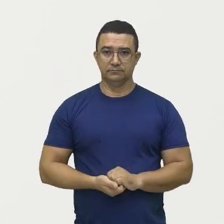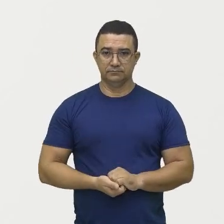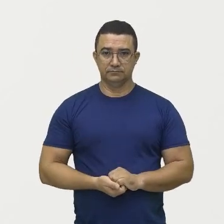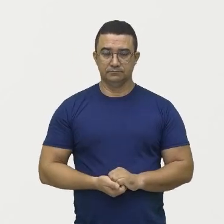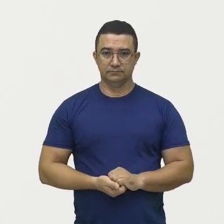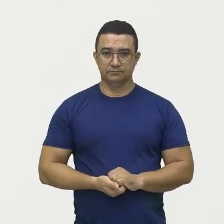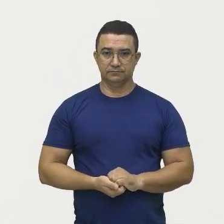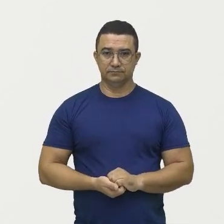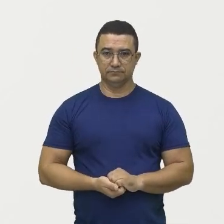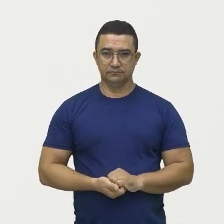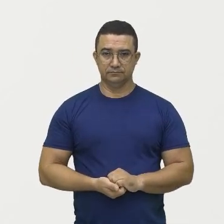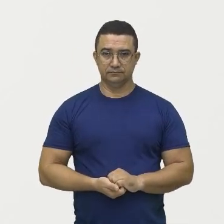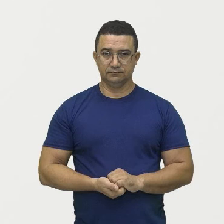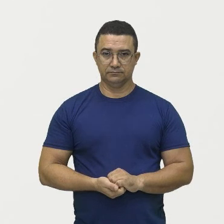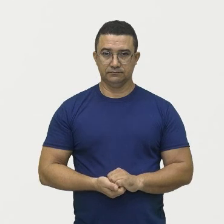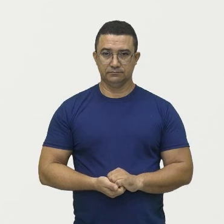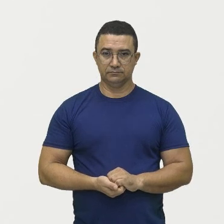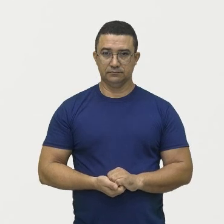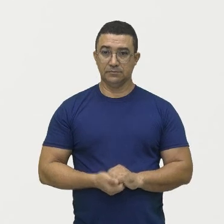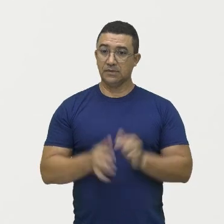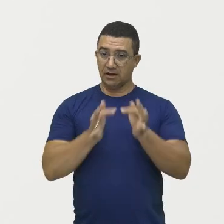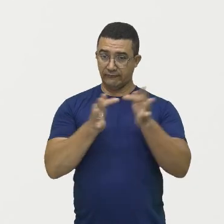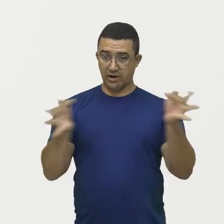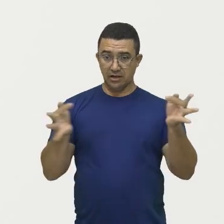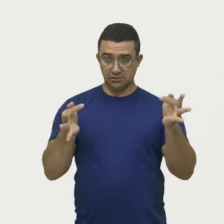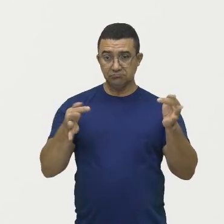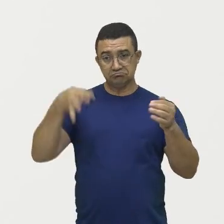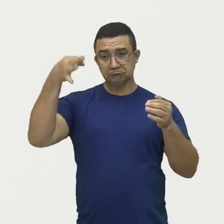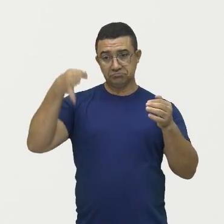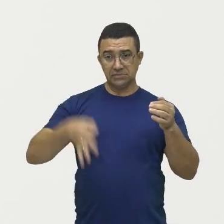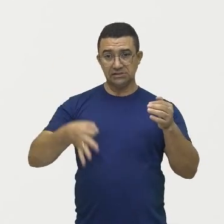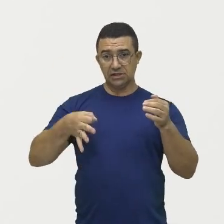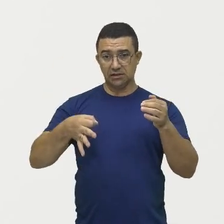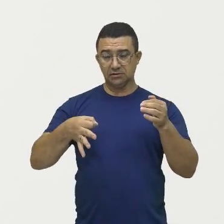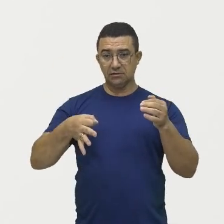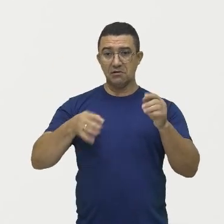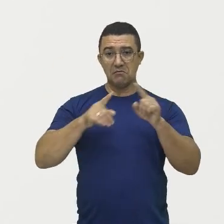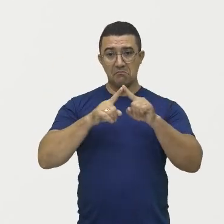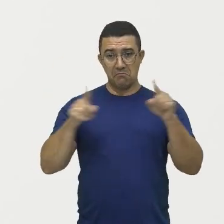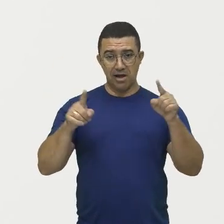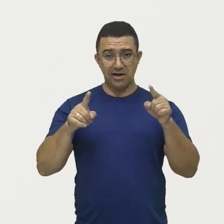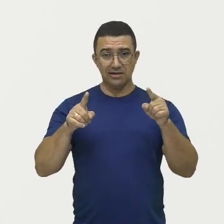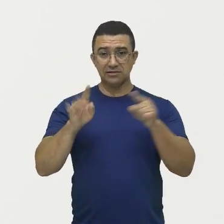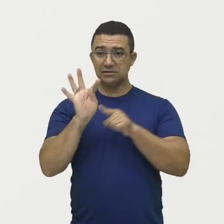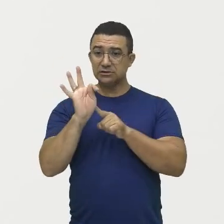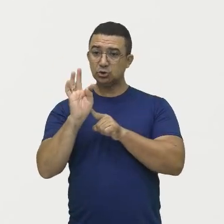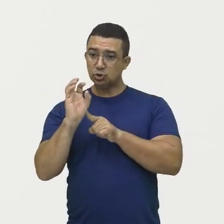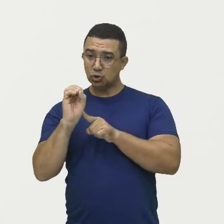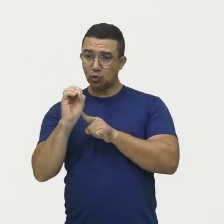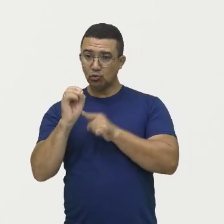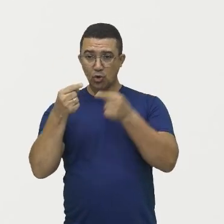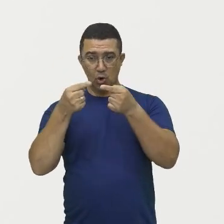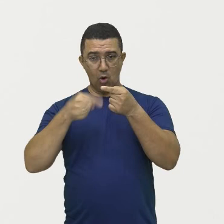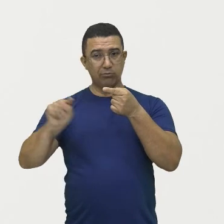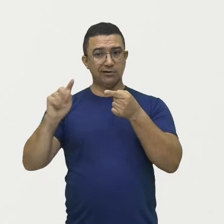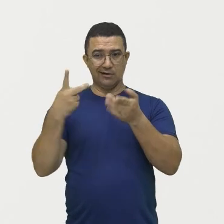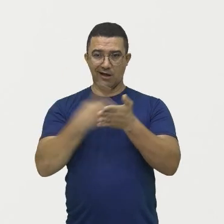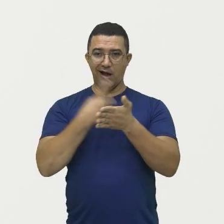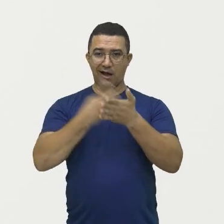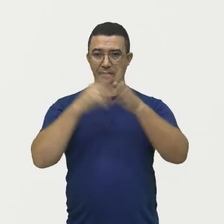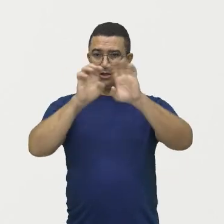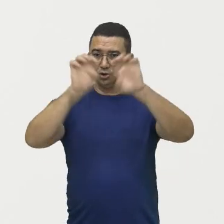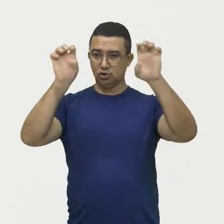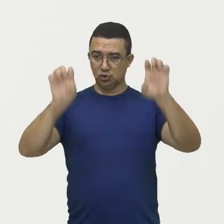environment. Ela está correta até certo ponto. O que está errado aqui é o to. Né, na estrutura aí